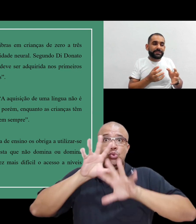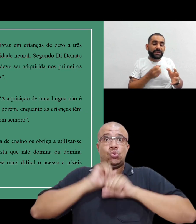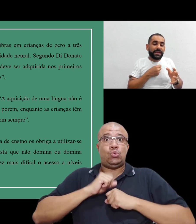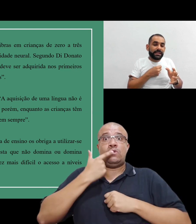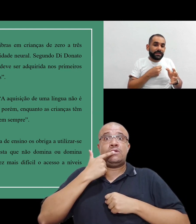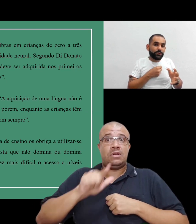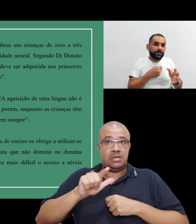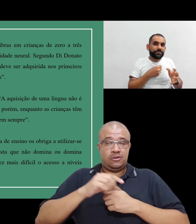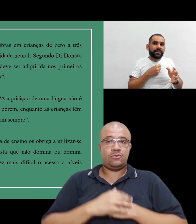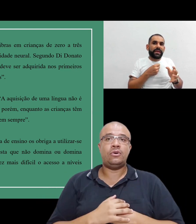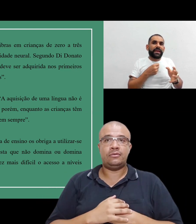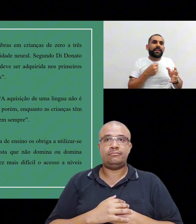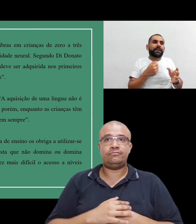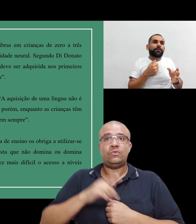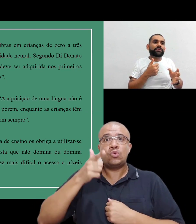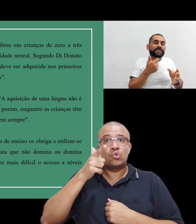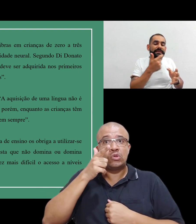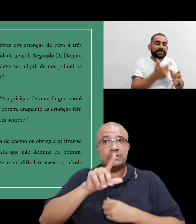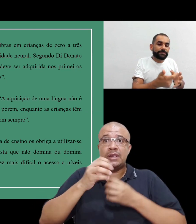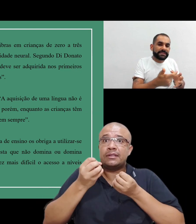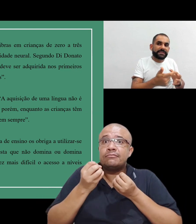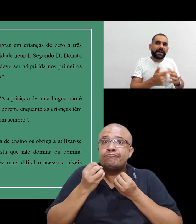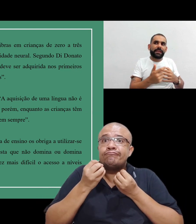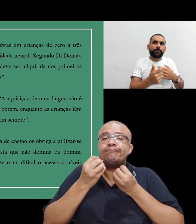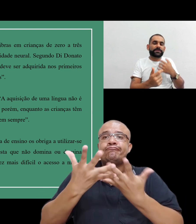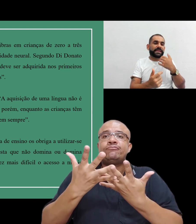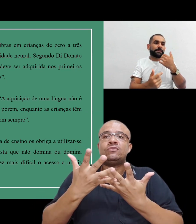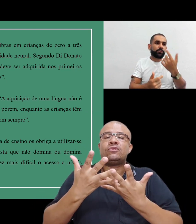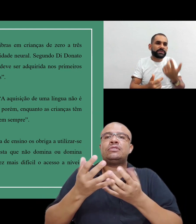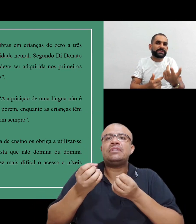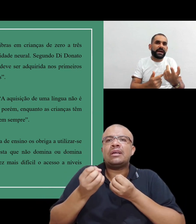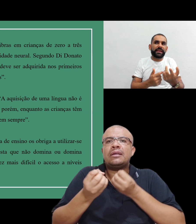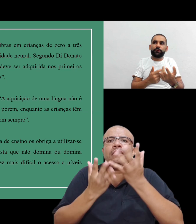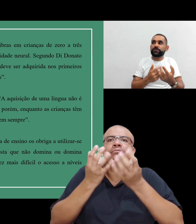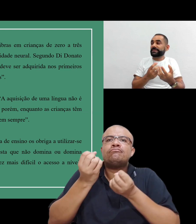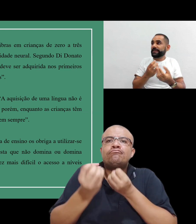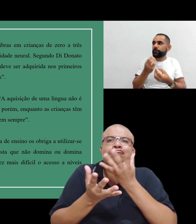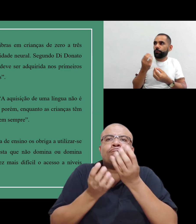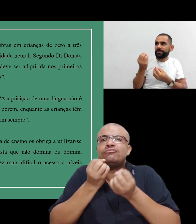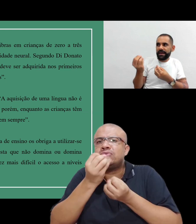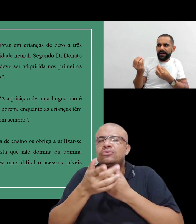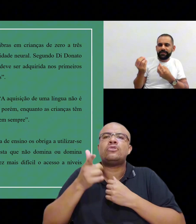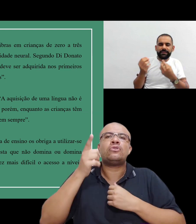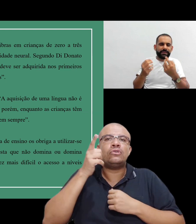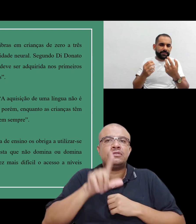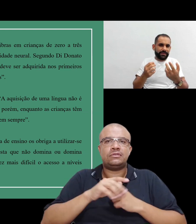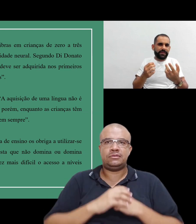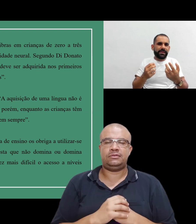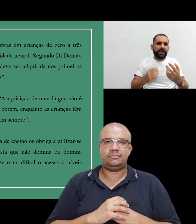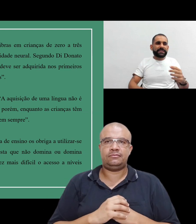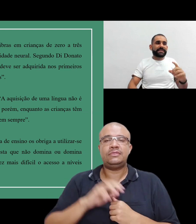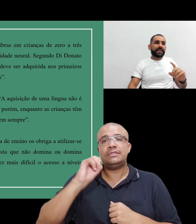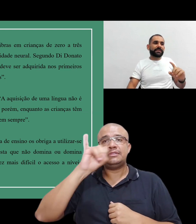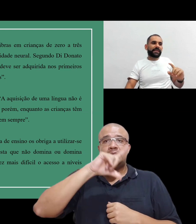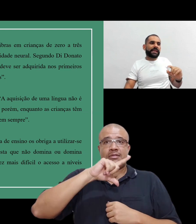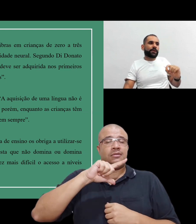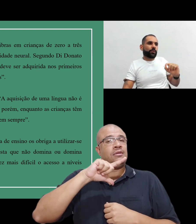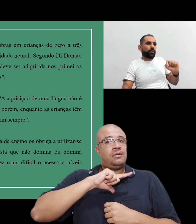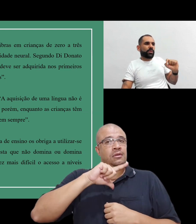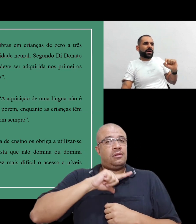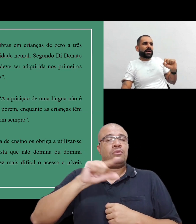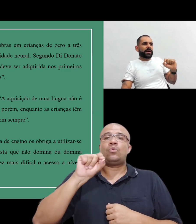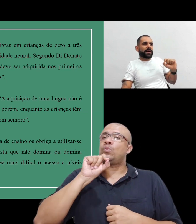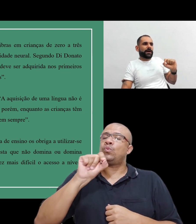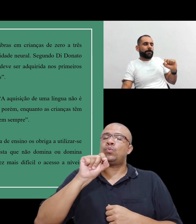ela adquire a língua, ela consegue se expressar, ela consegue balbuciar, ela consegue copiar, né? Se ela